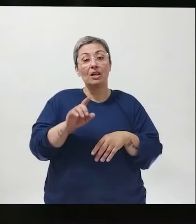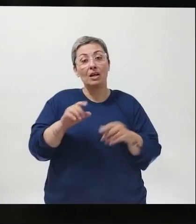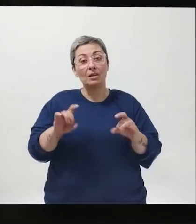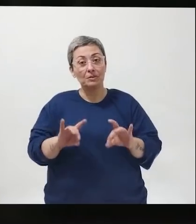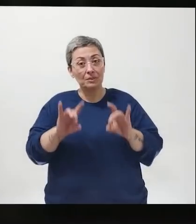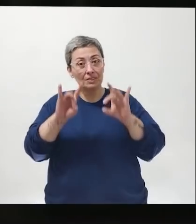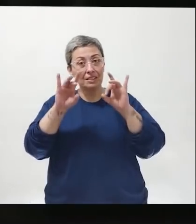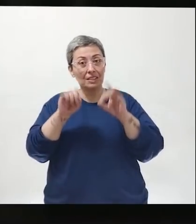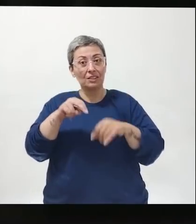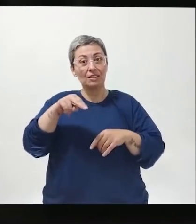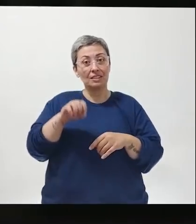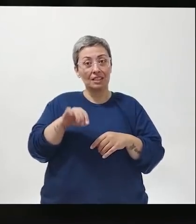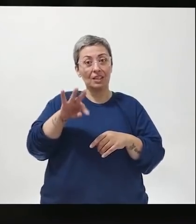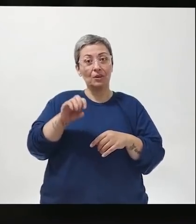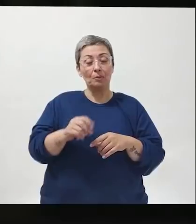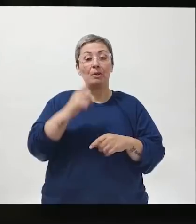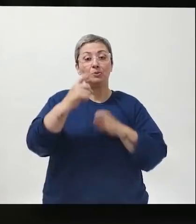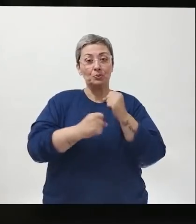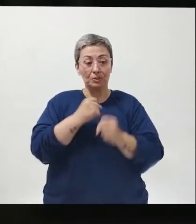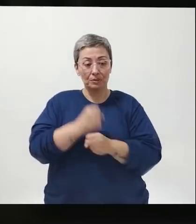ano.